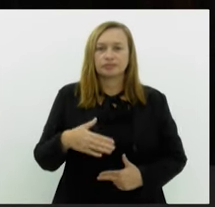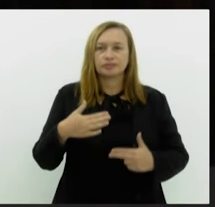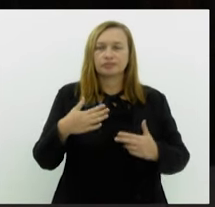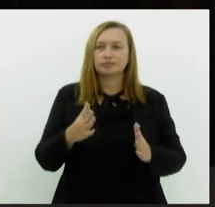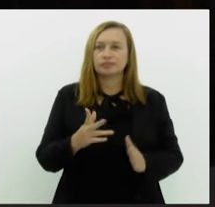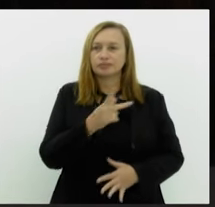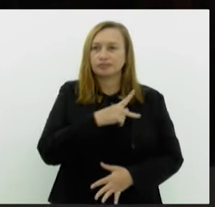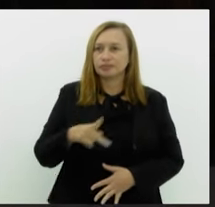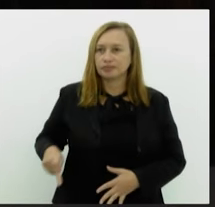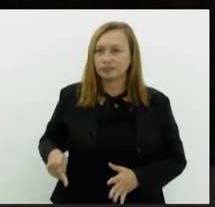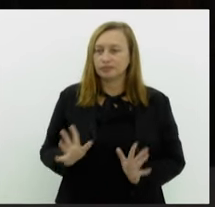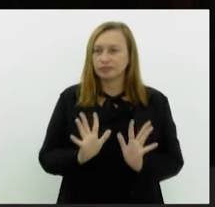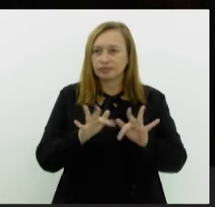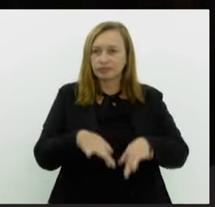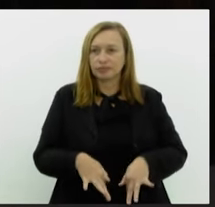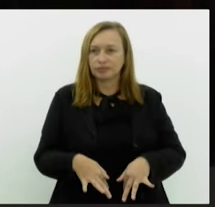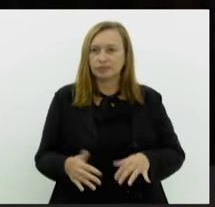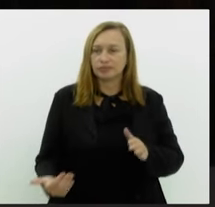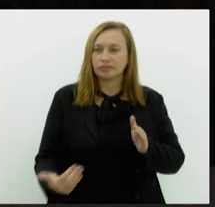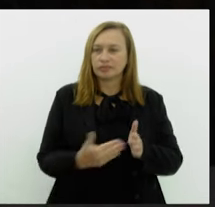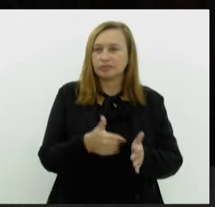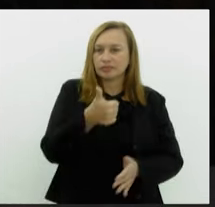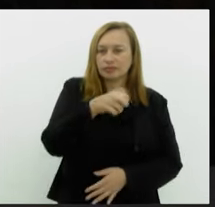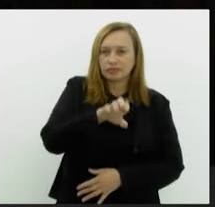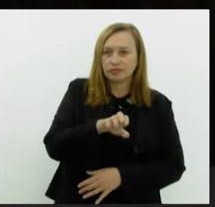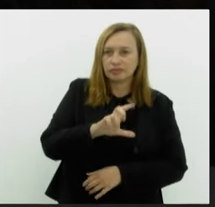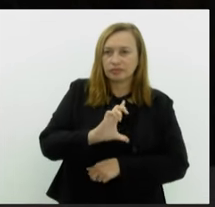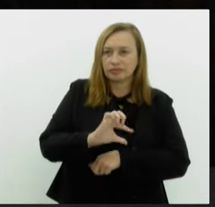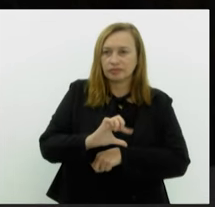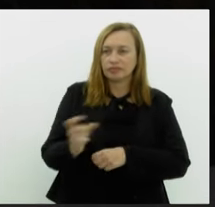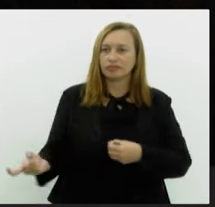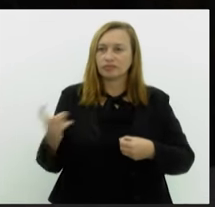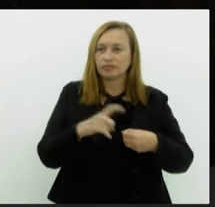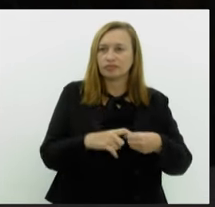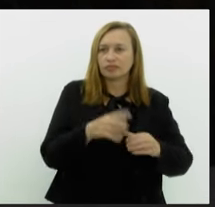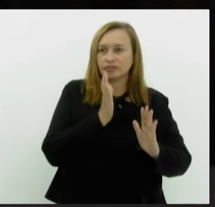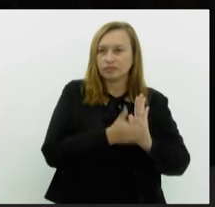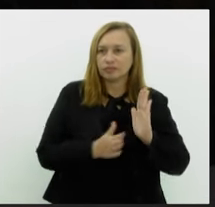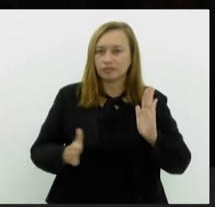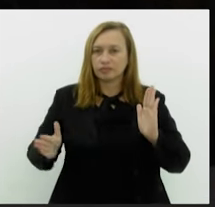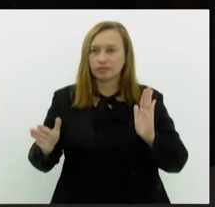encerra a sessão até às 15 horas, quando retornaremos